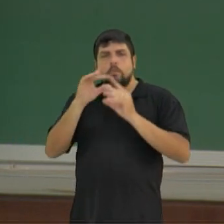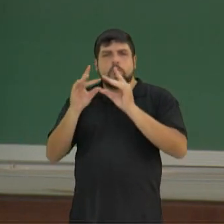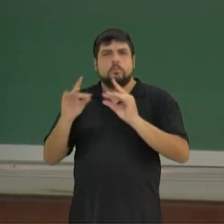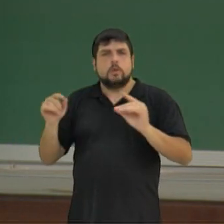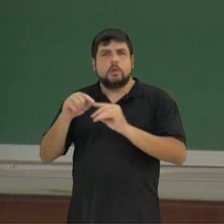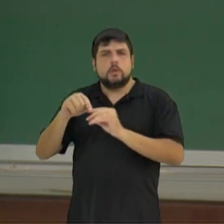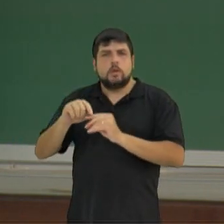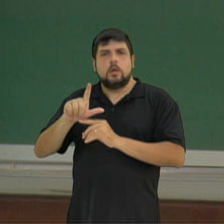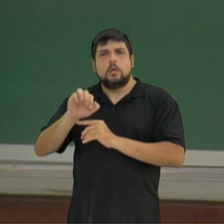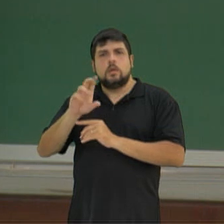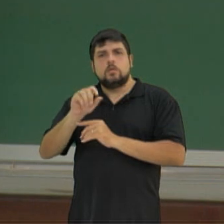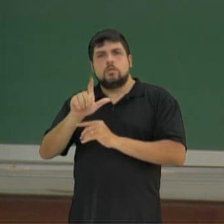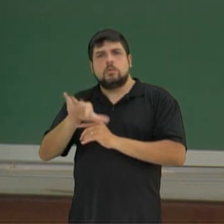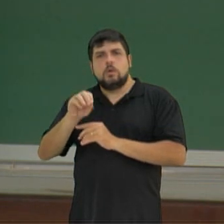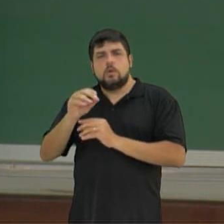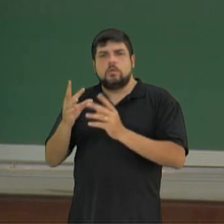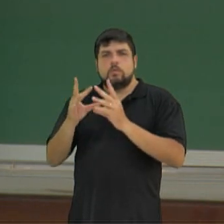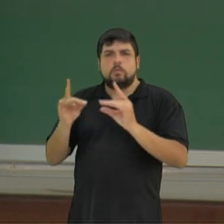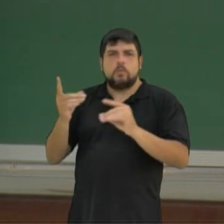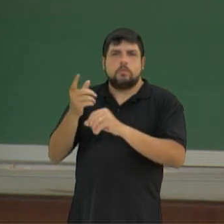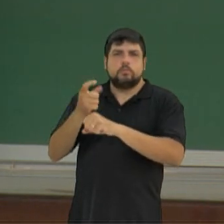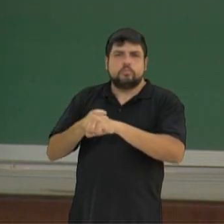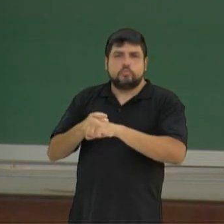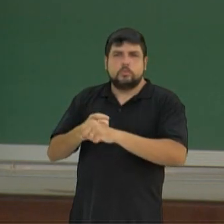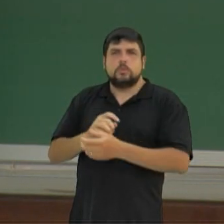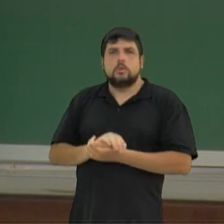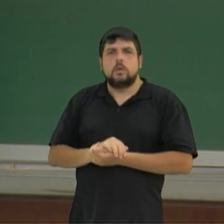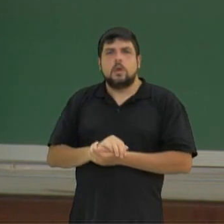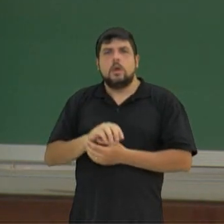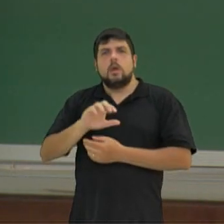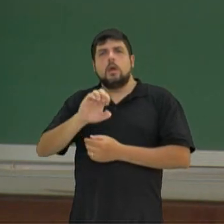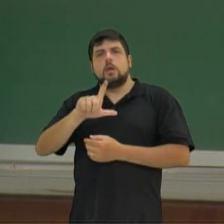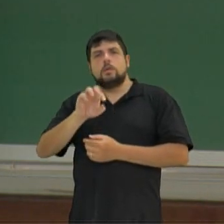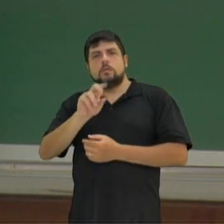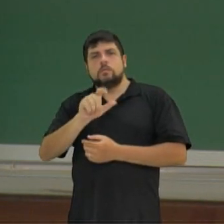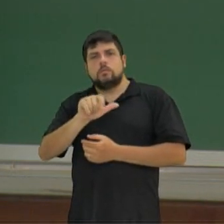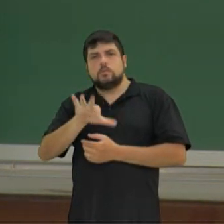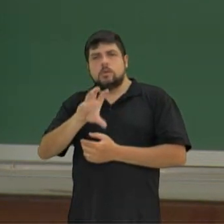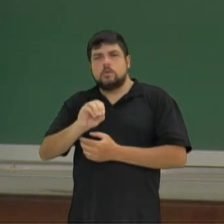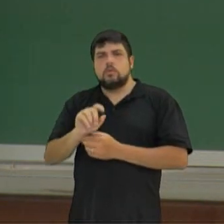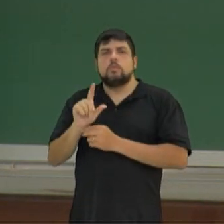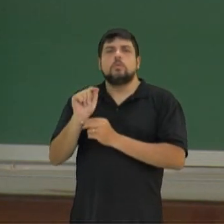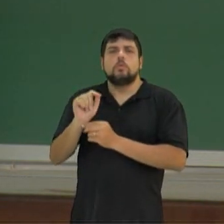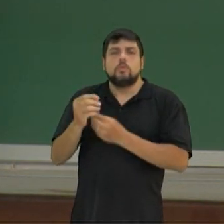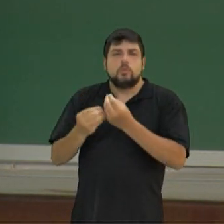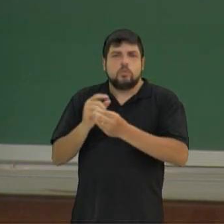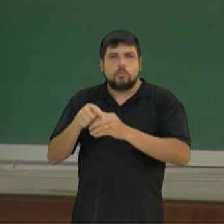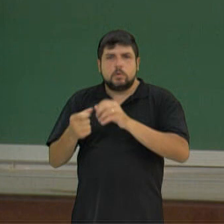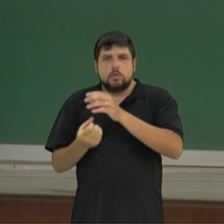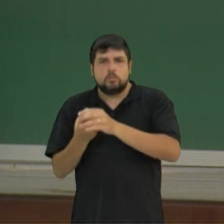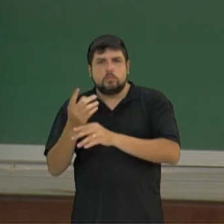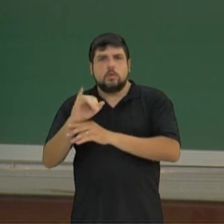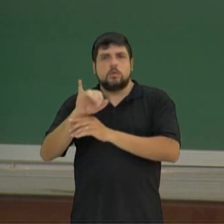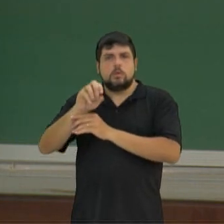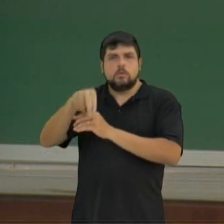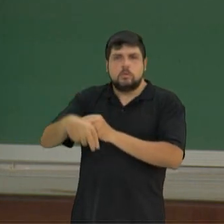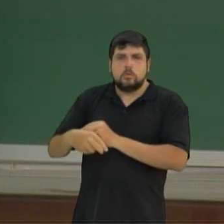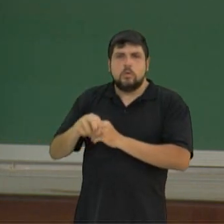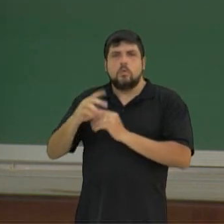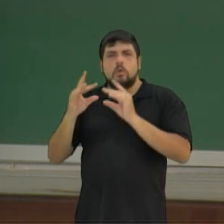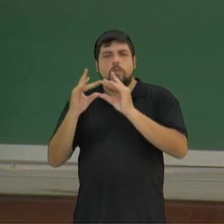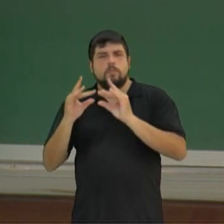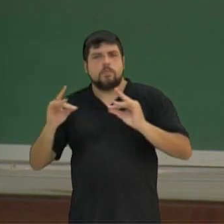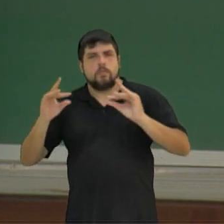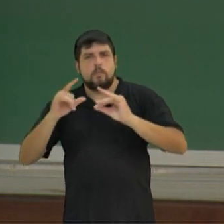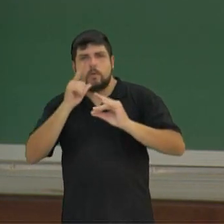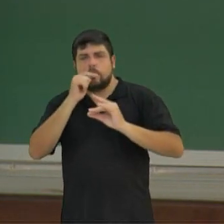um eletrólito fundido. Eletrólito é o nome da substância que tem capacidade de formar íons quando está no estado líquido ou em